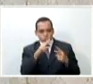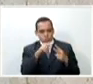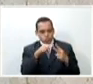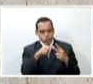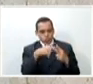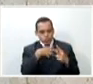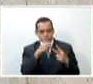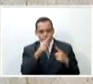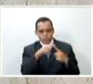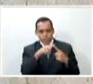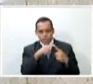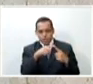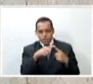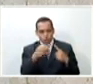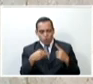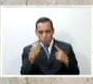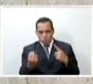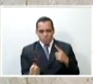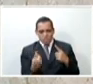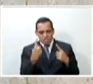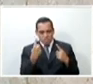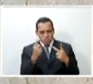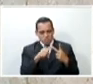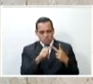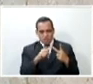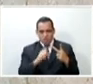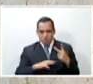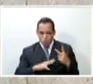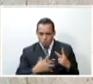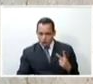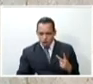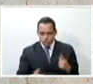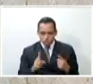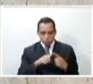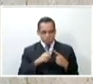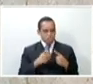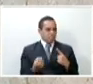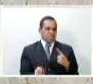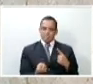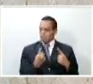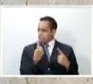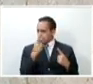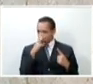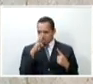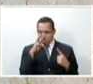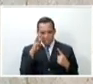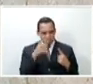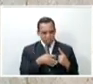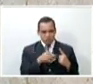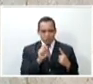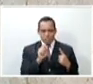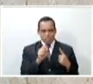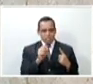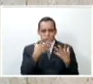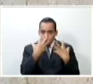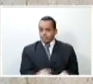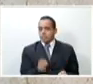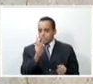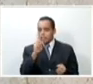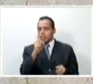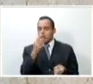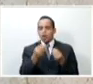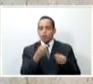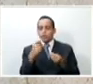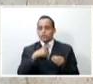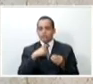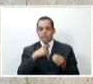chama indignação e a outra se chama coragem. A indignação nos ensina a não aceitar as coisas como estão. Você